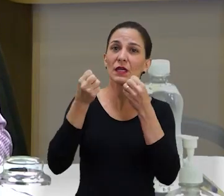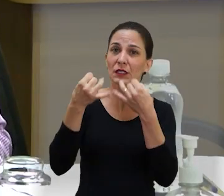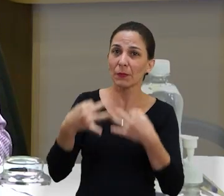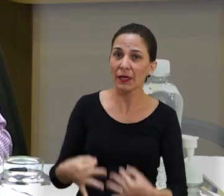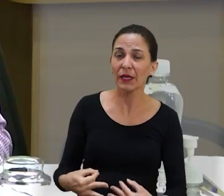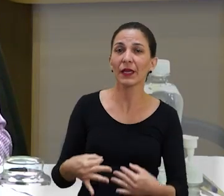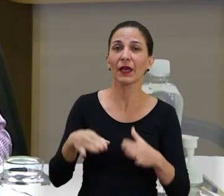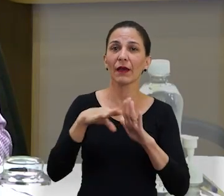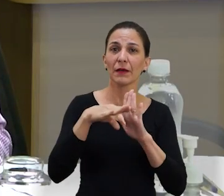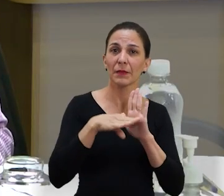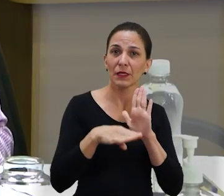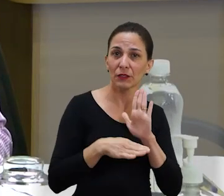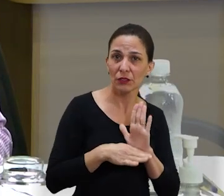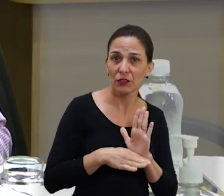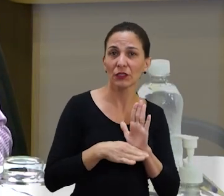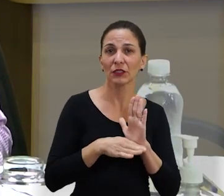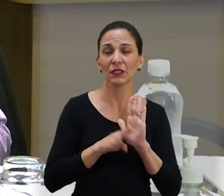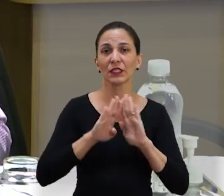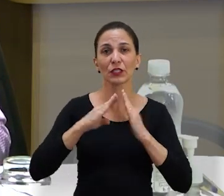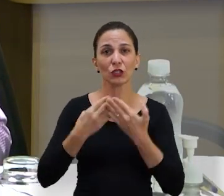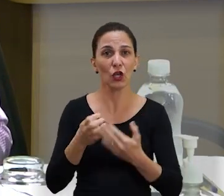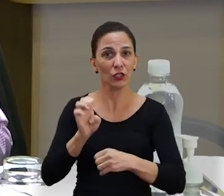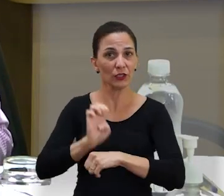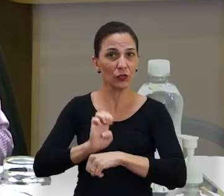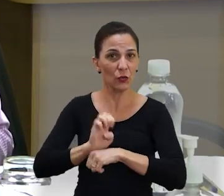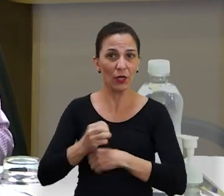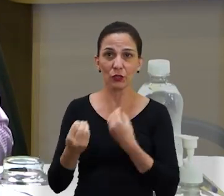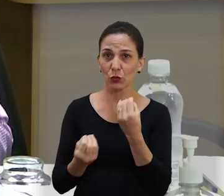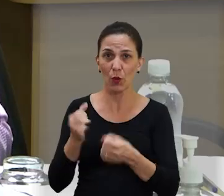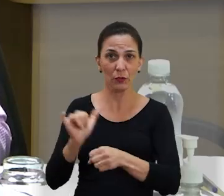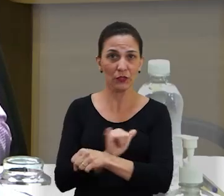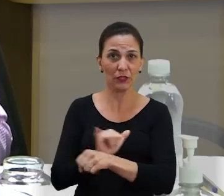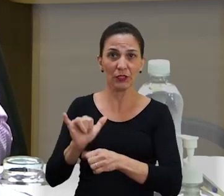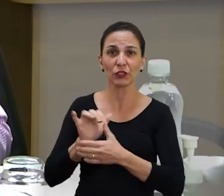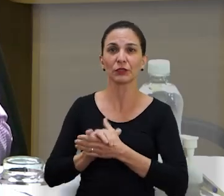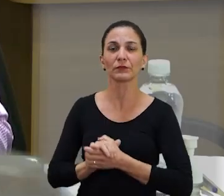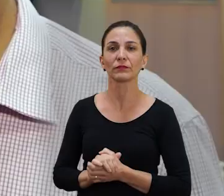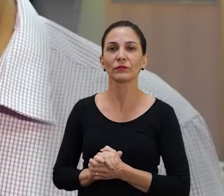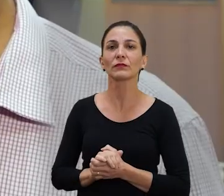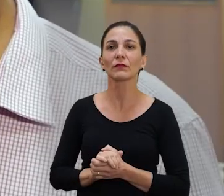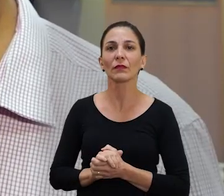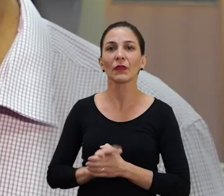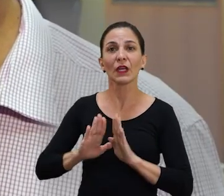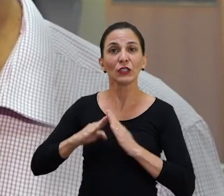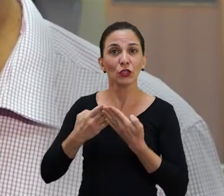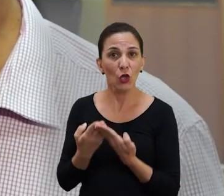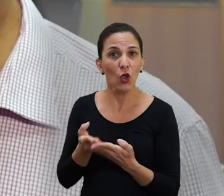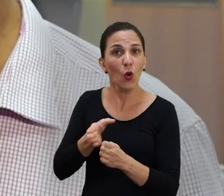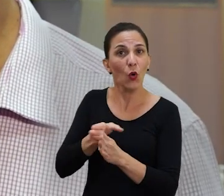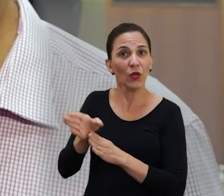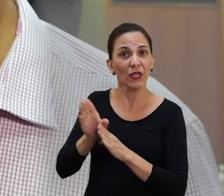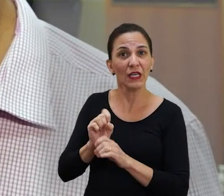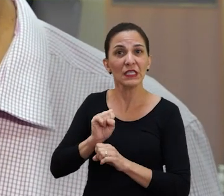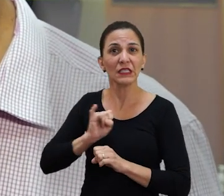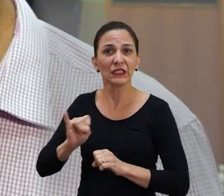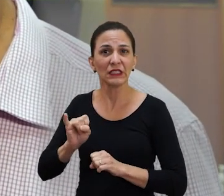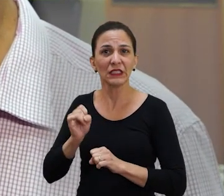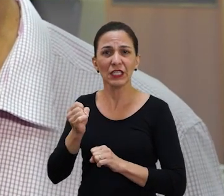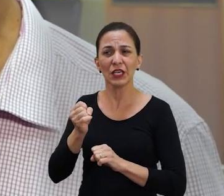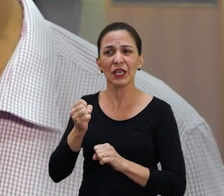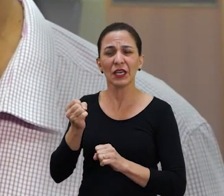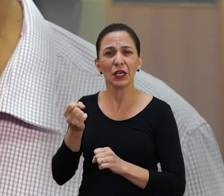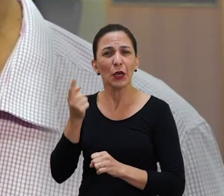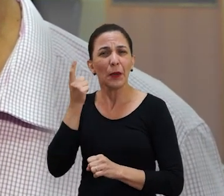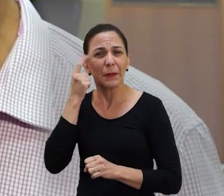explica quais procedimentos estão sendo adotados pelas escolas estaduais nós temos orientado as escolas de que